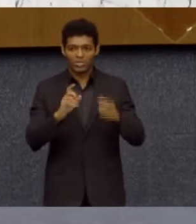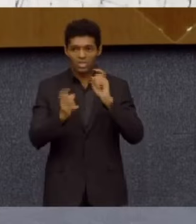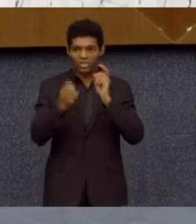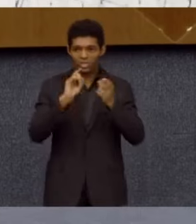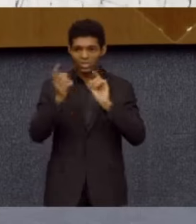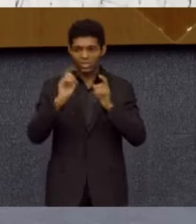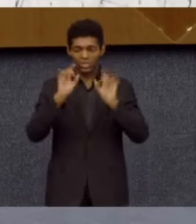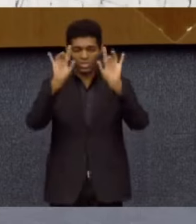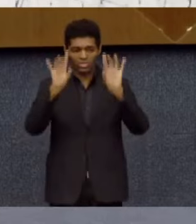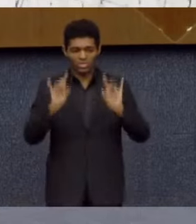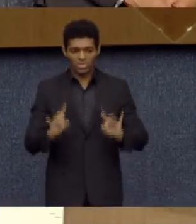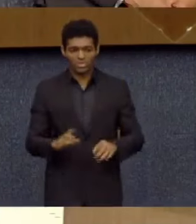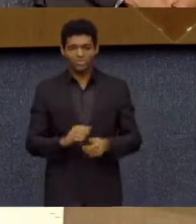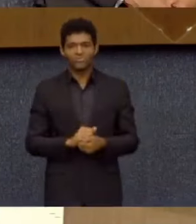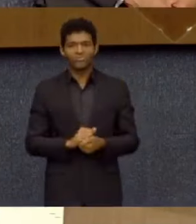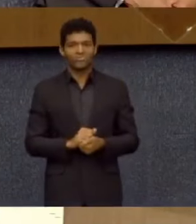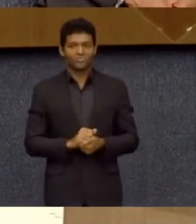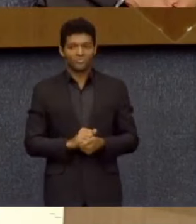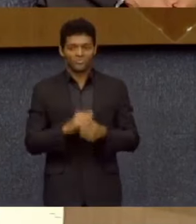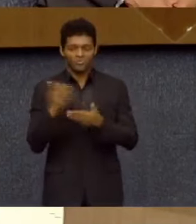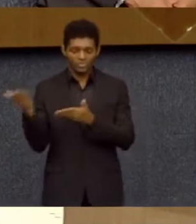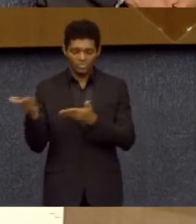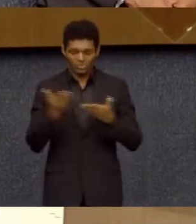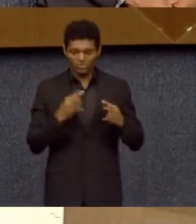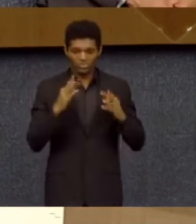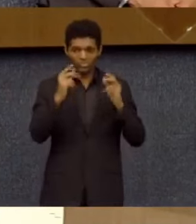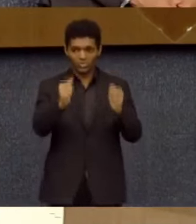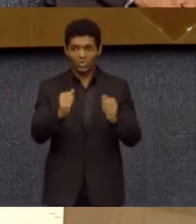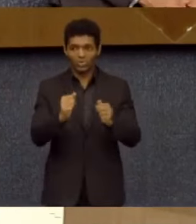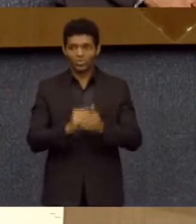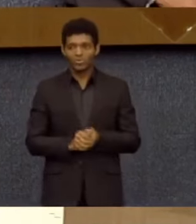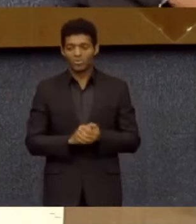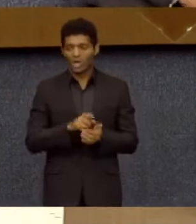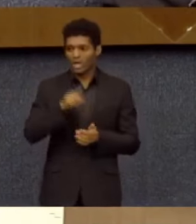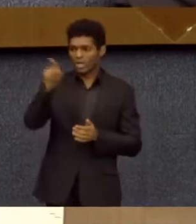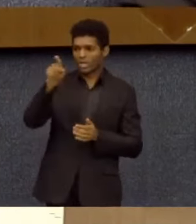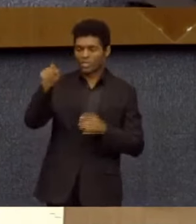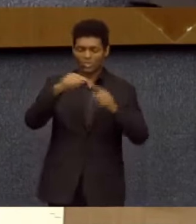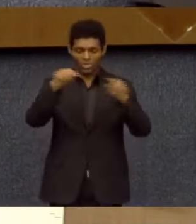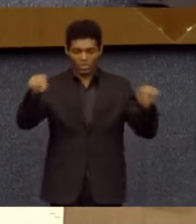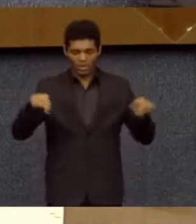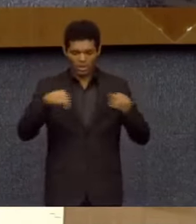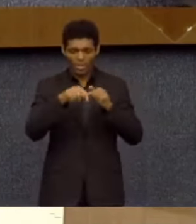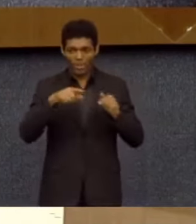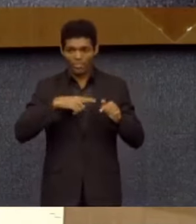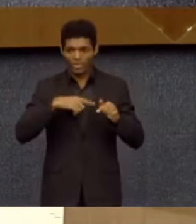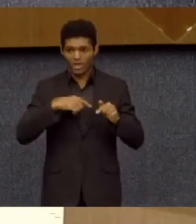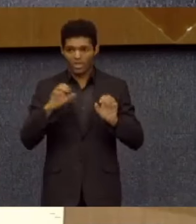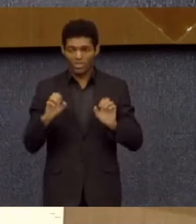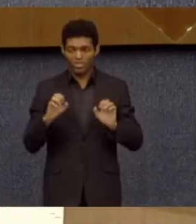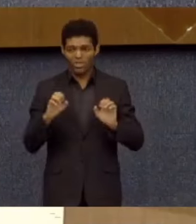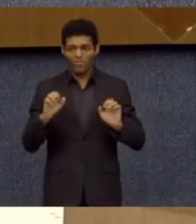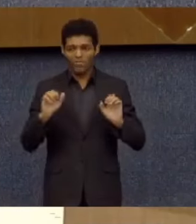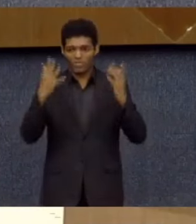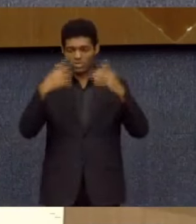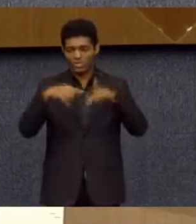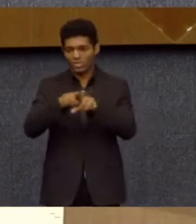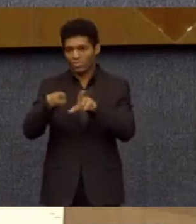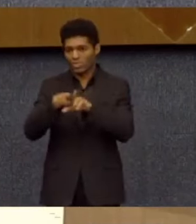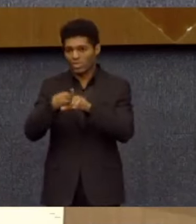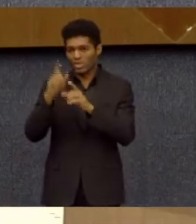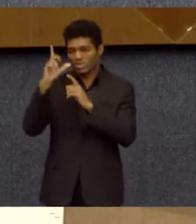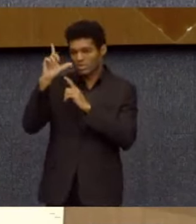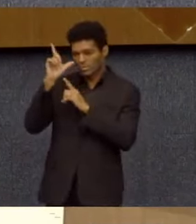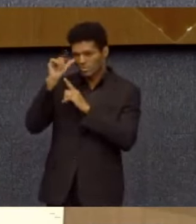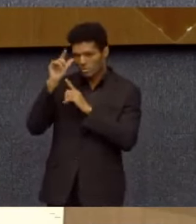reunião solene. Convidamos a todos para um brinde no Salão Nobre. As fotos e a gravação desta